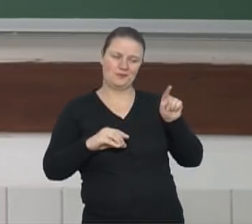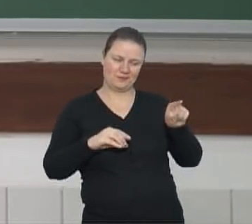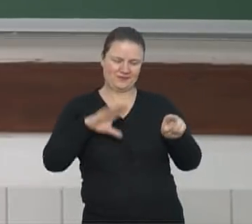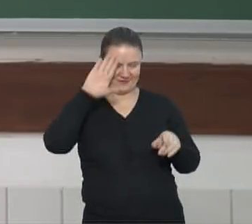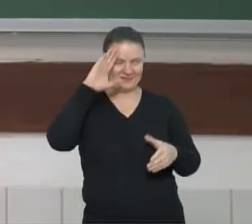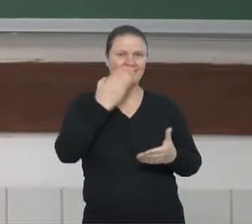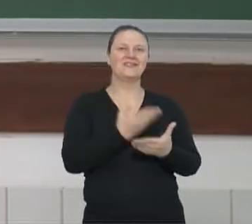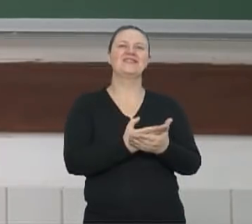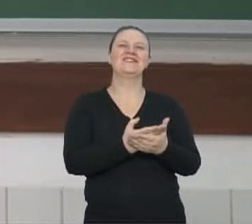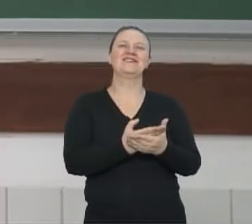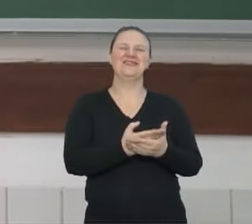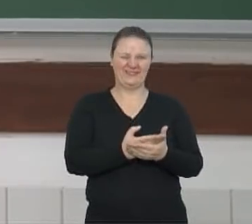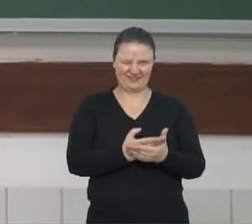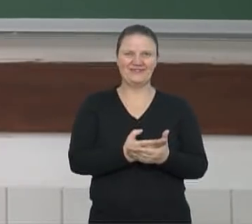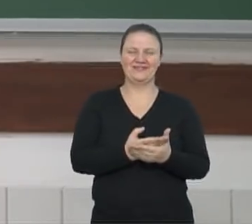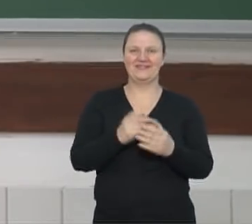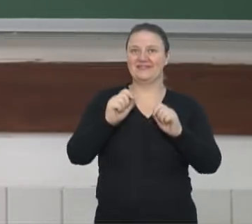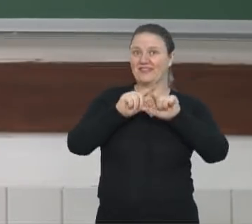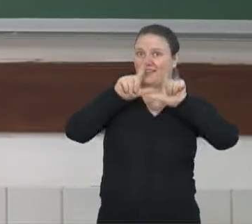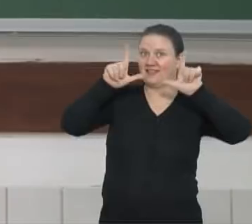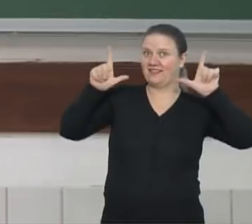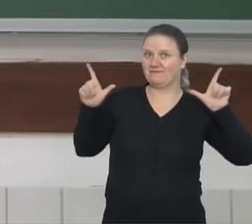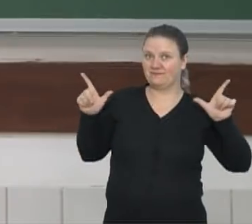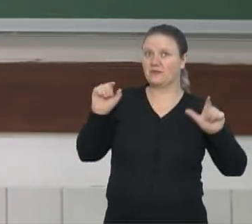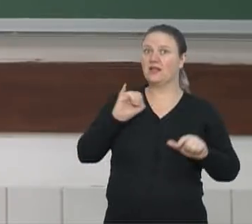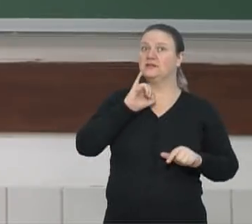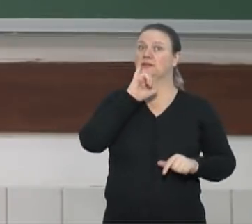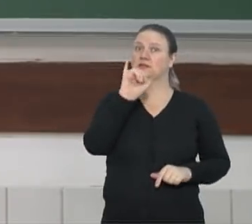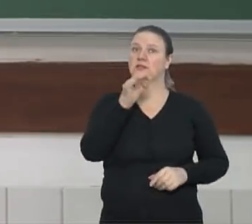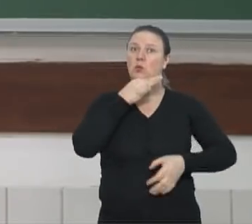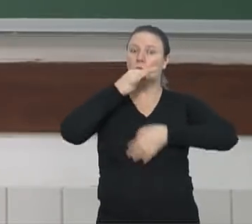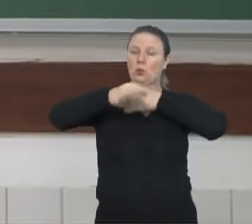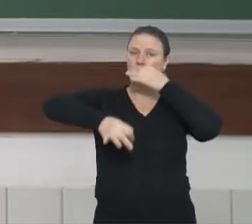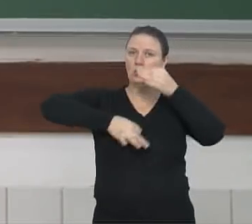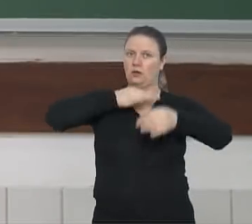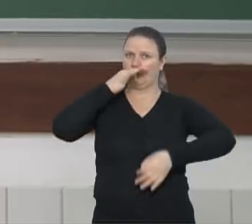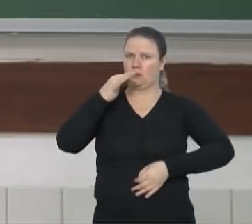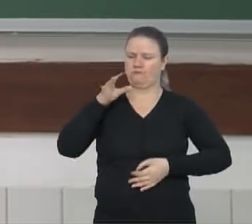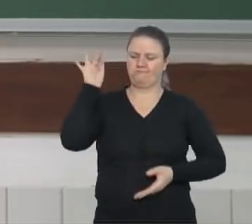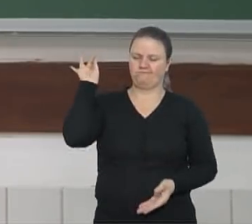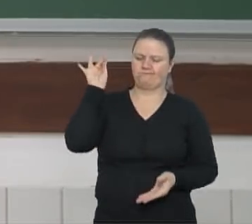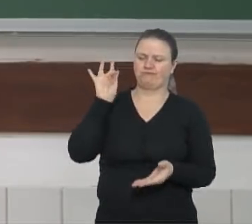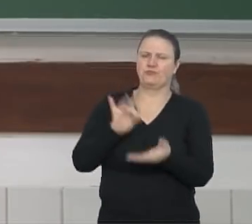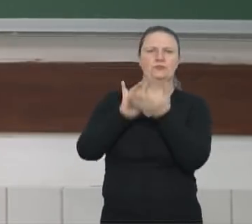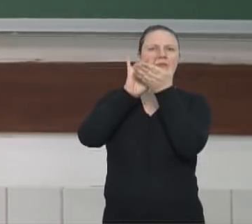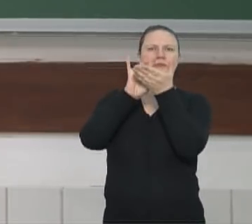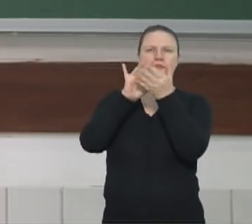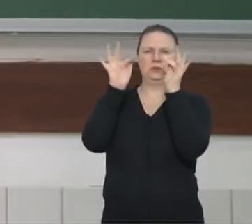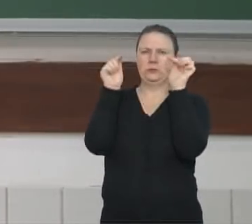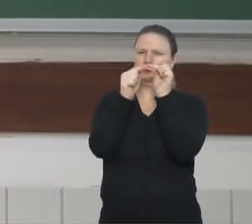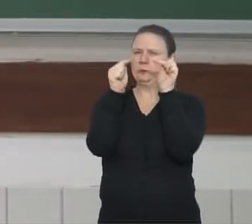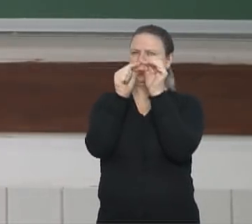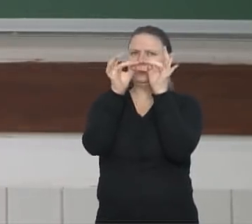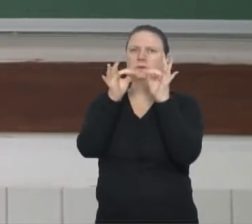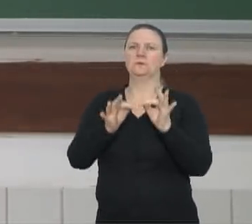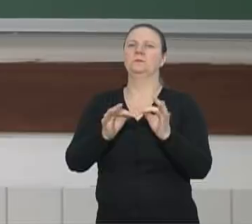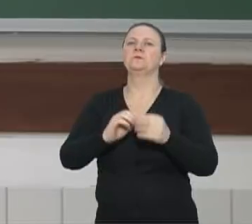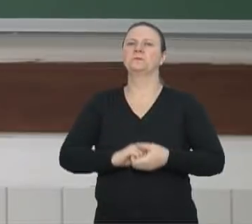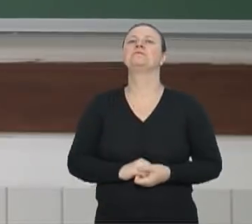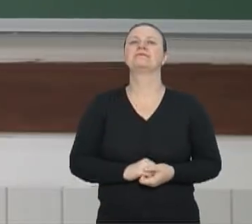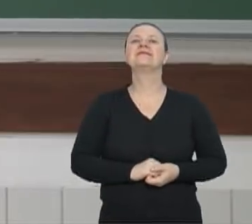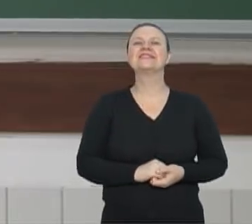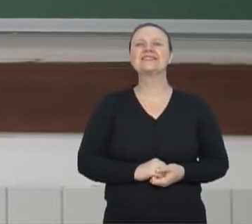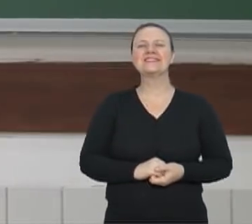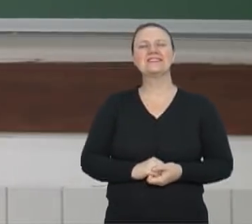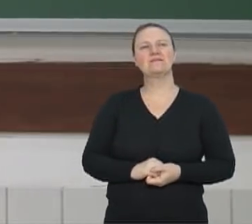que ele falou, perfeito? Claro, se os argumentos dele foi preciso, ok? Muito bem.